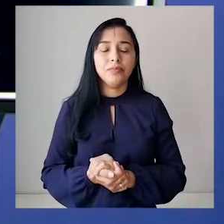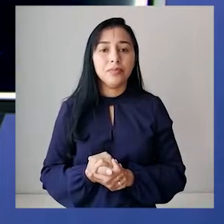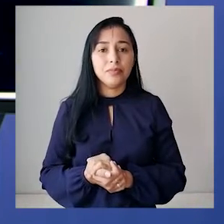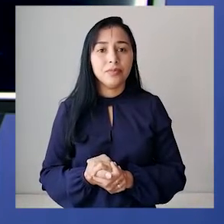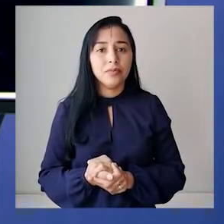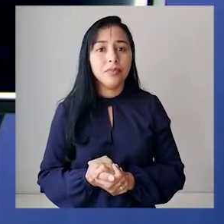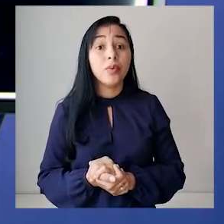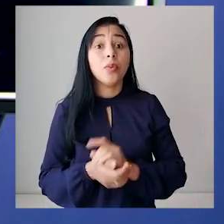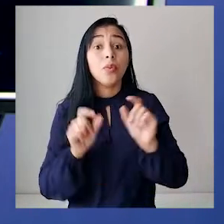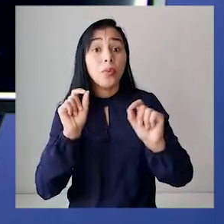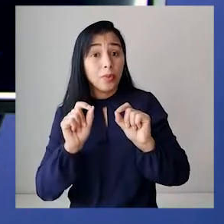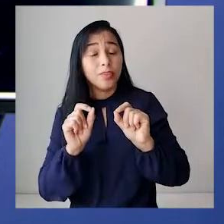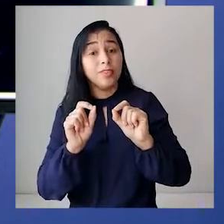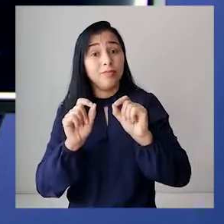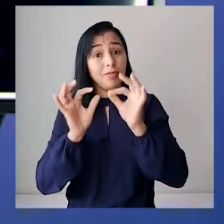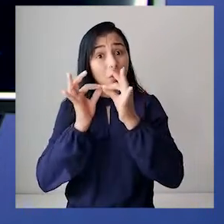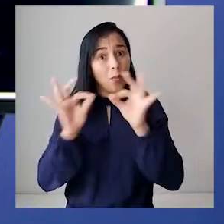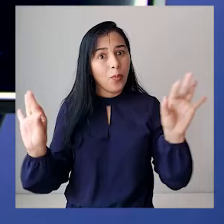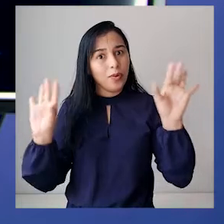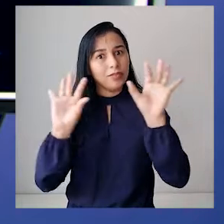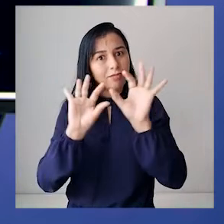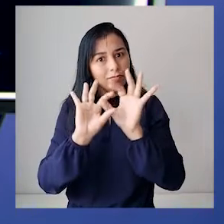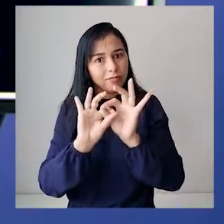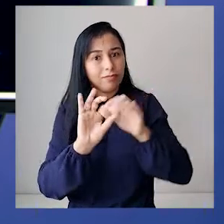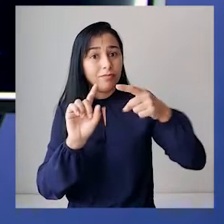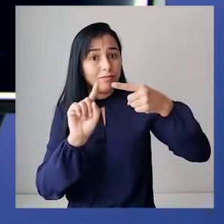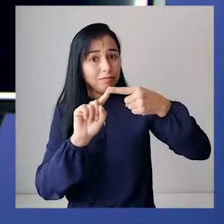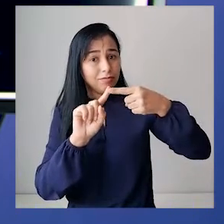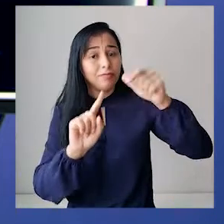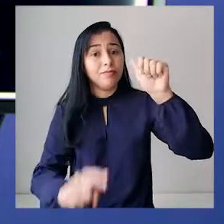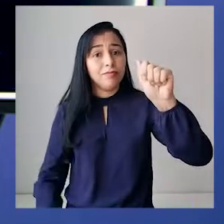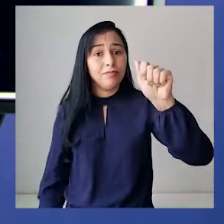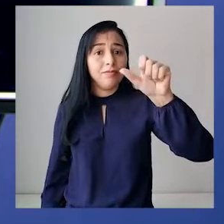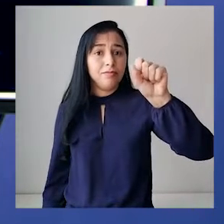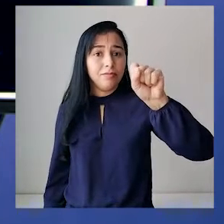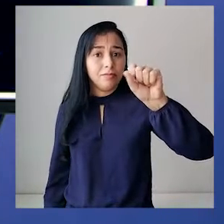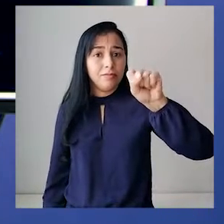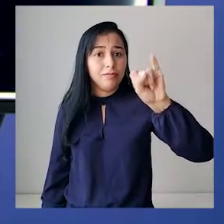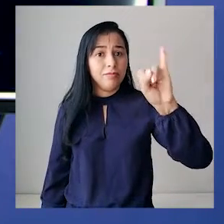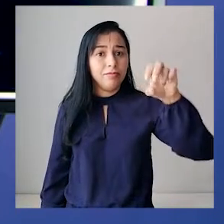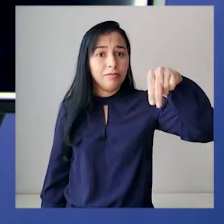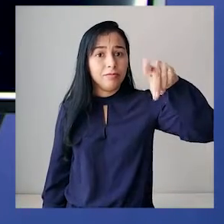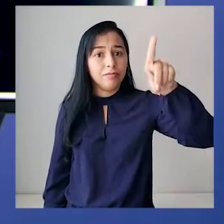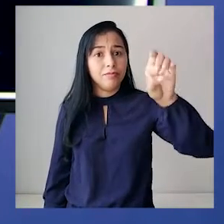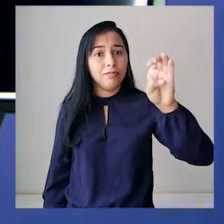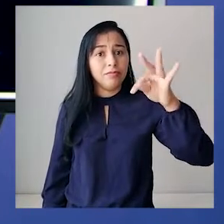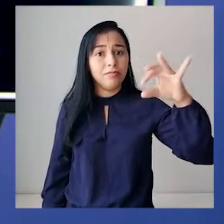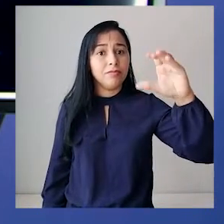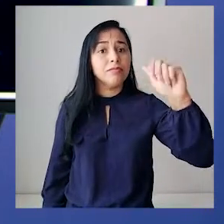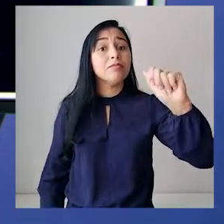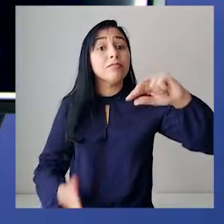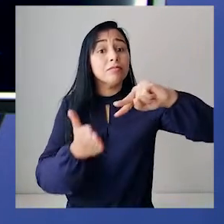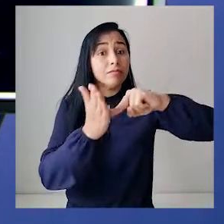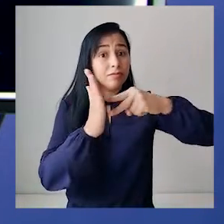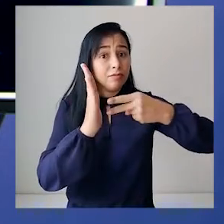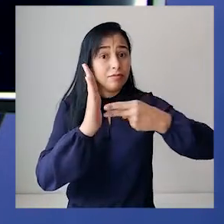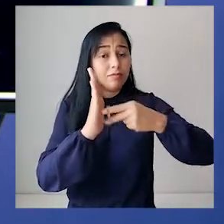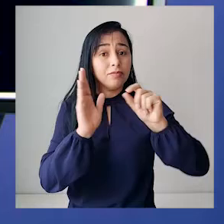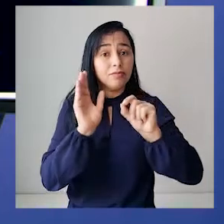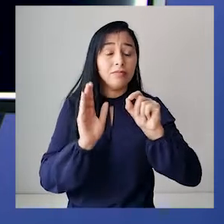conteúdo. O que vem a ser uma oração coordenada assindética? A palavra assindética, ela vem da